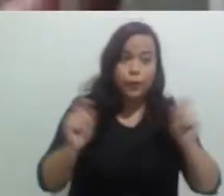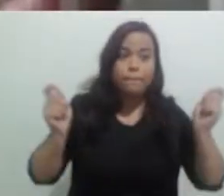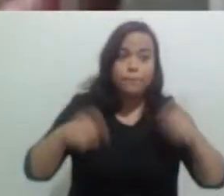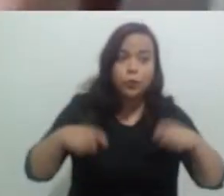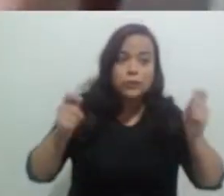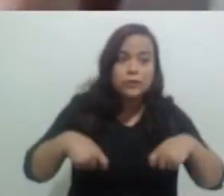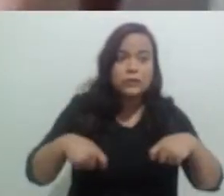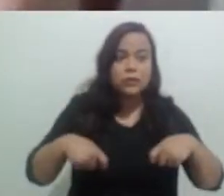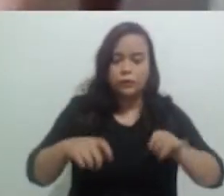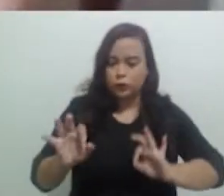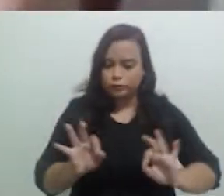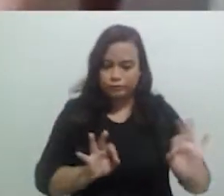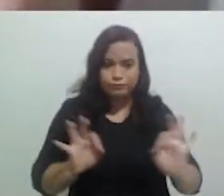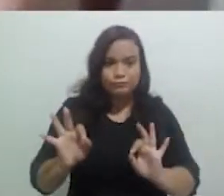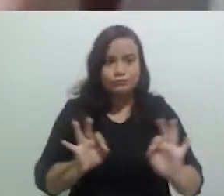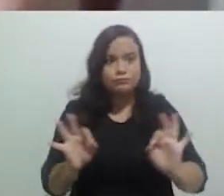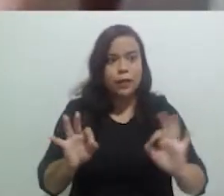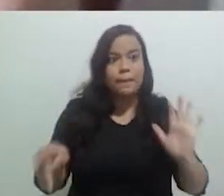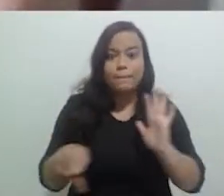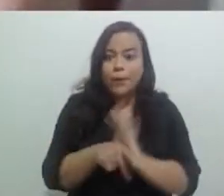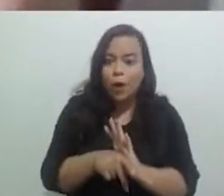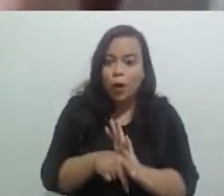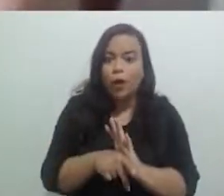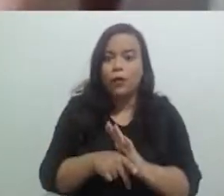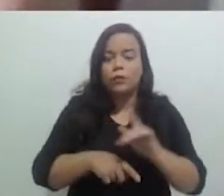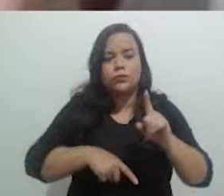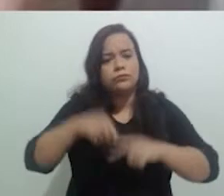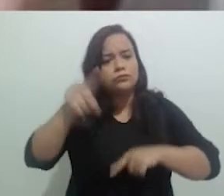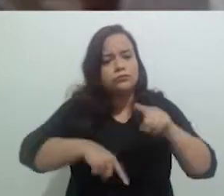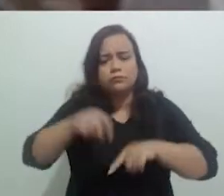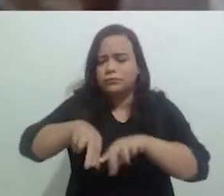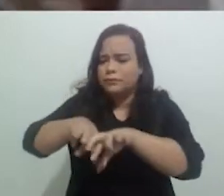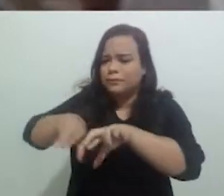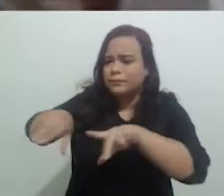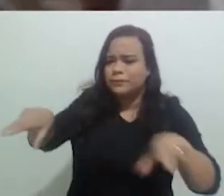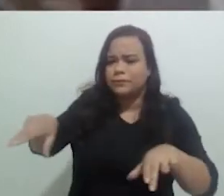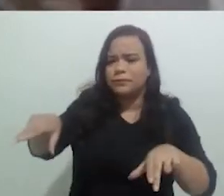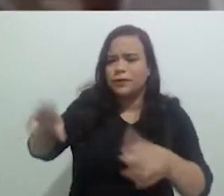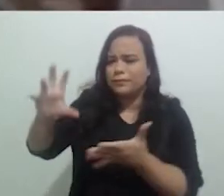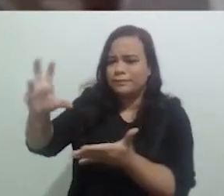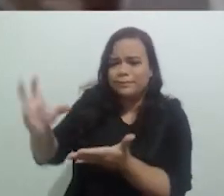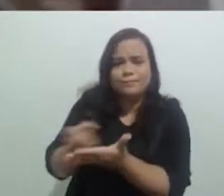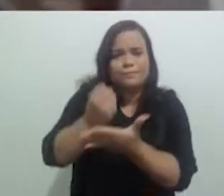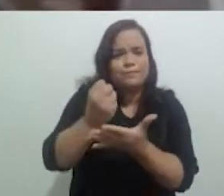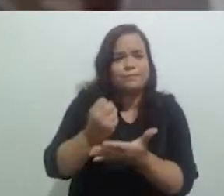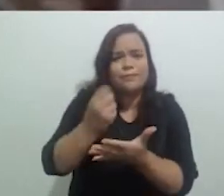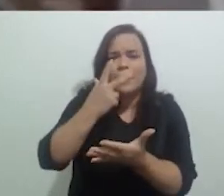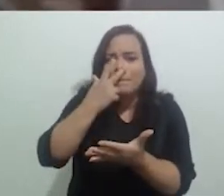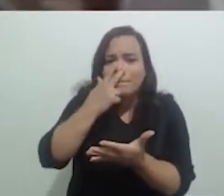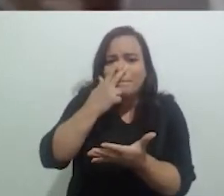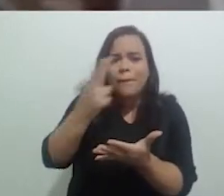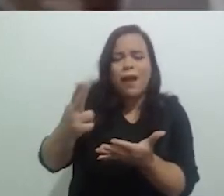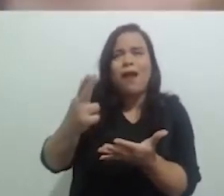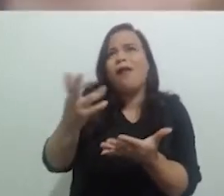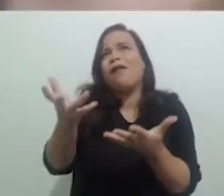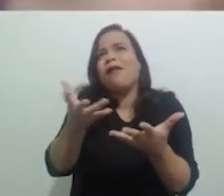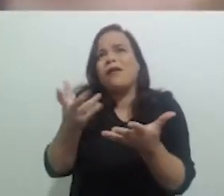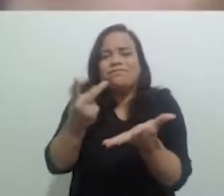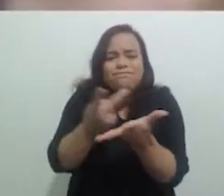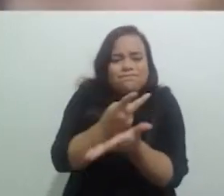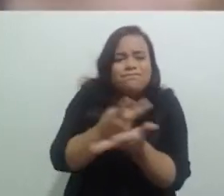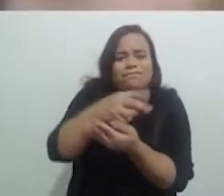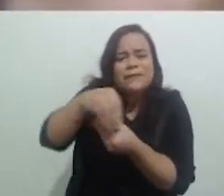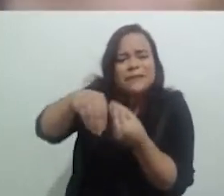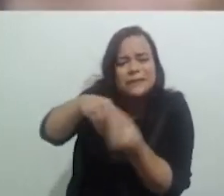de bens que foram ilicitamente, vamos dizer, desviados ou tirados